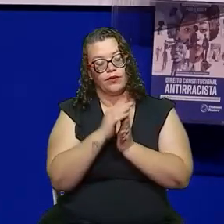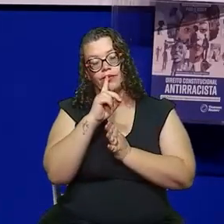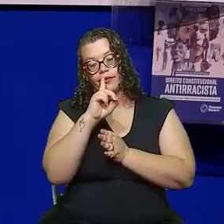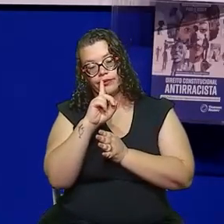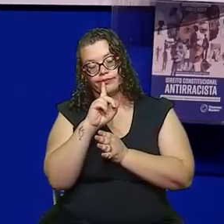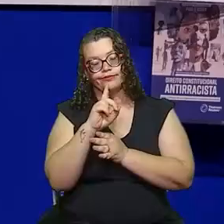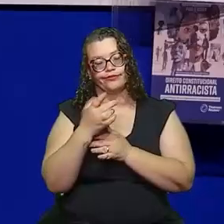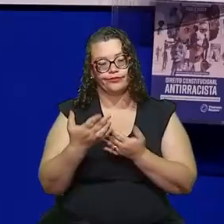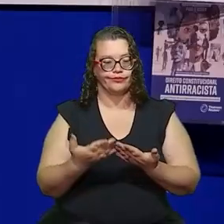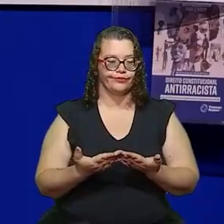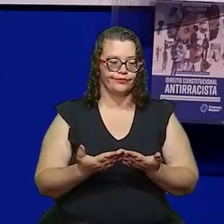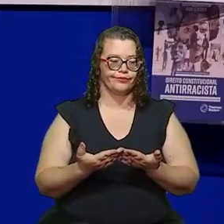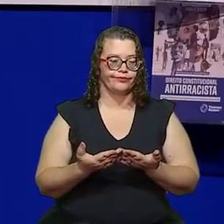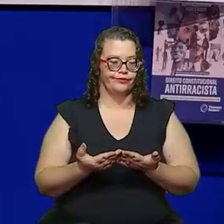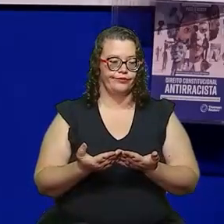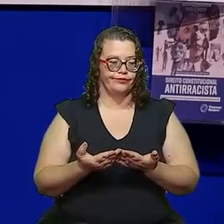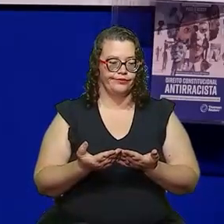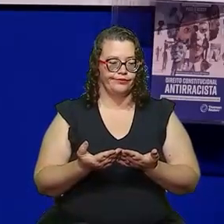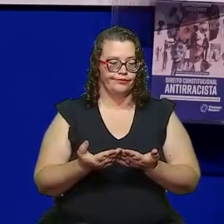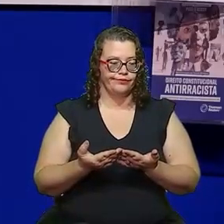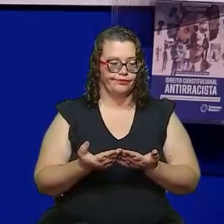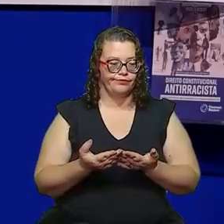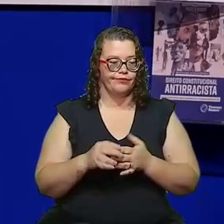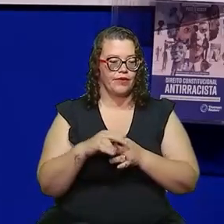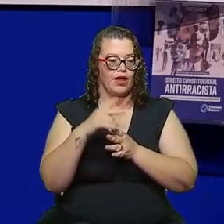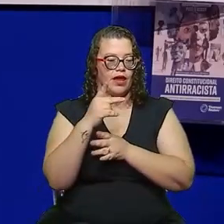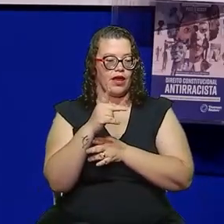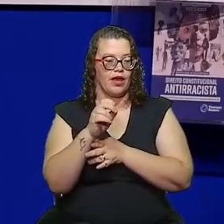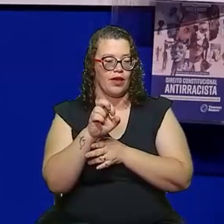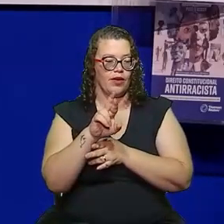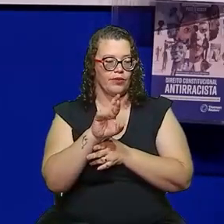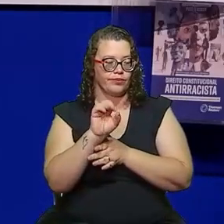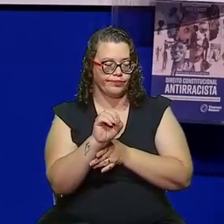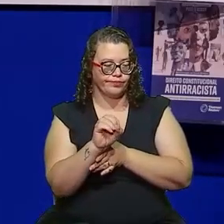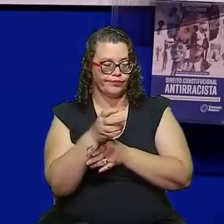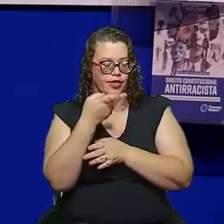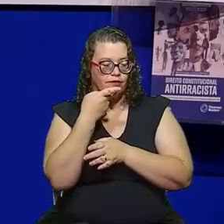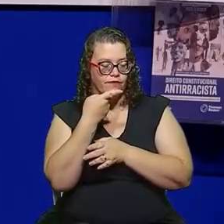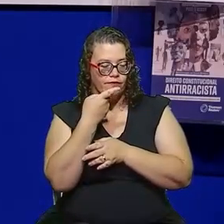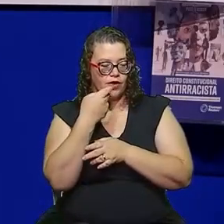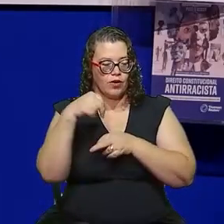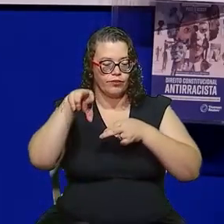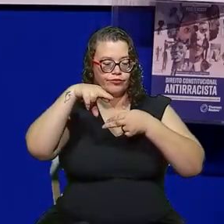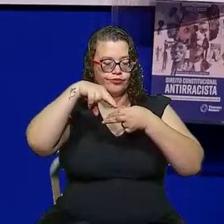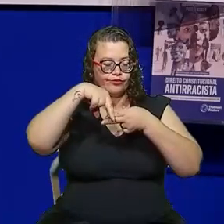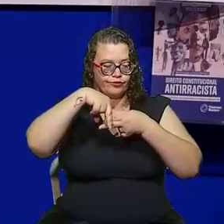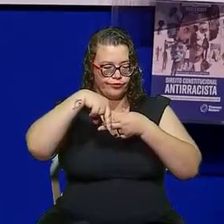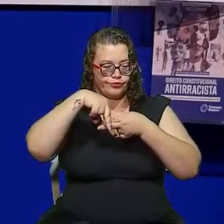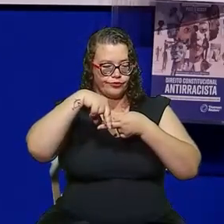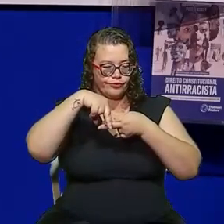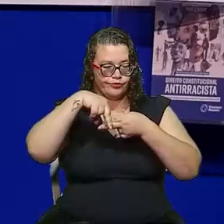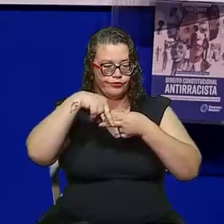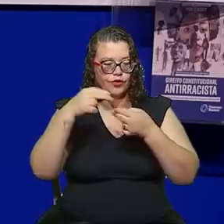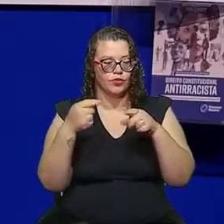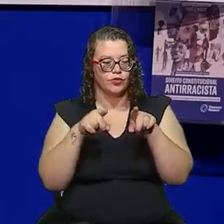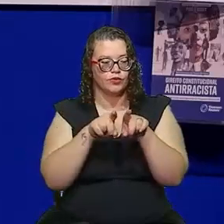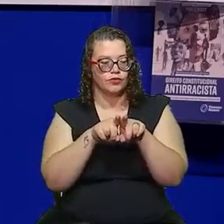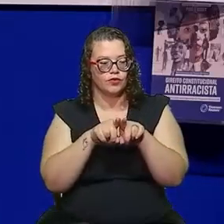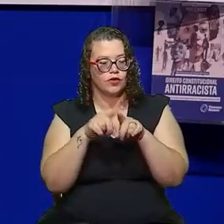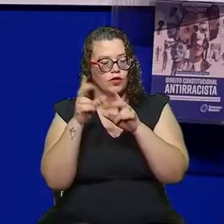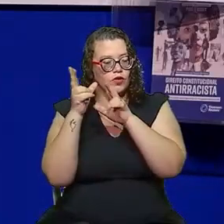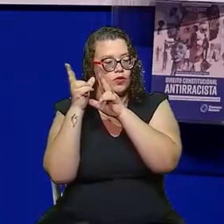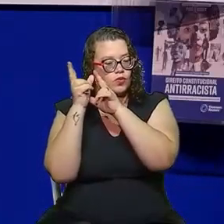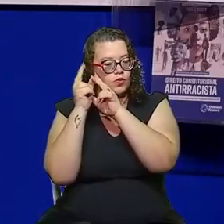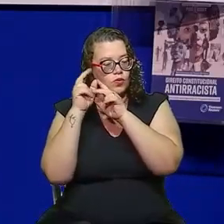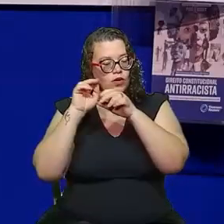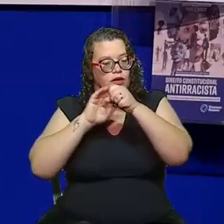E o Pedro contou para o Carlos, e quando foi de noite, ele foi à